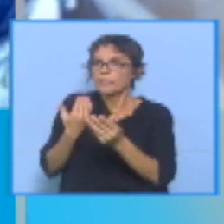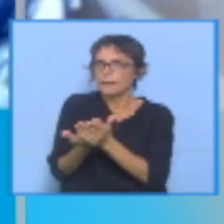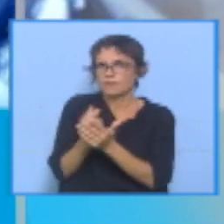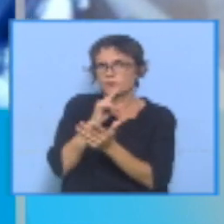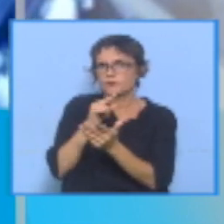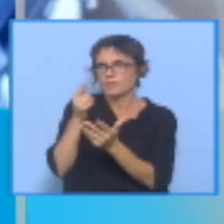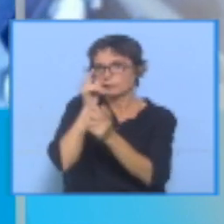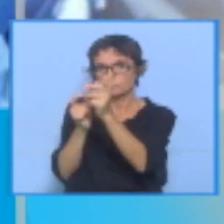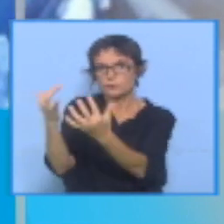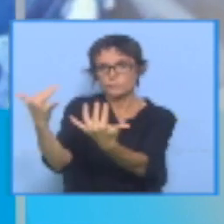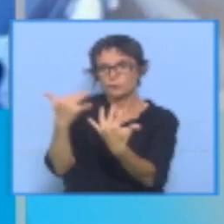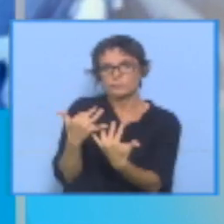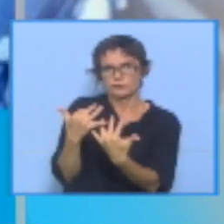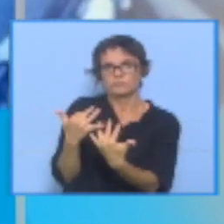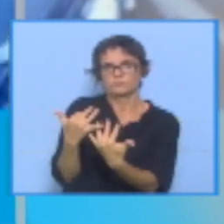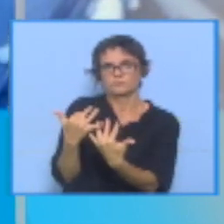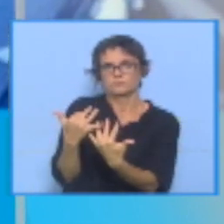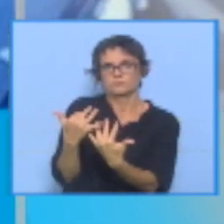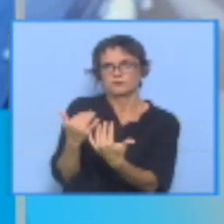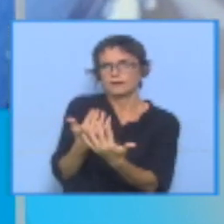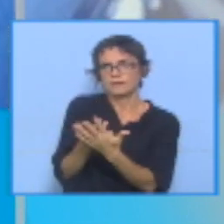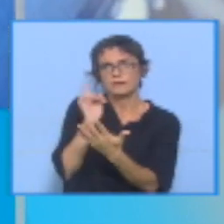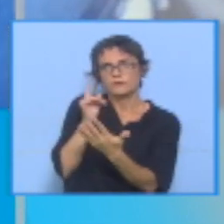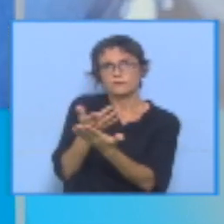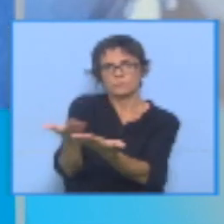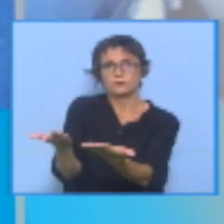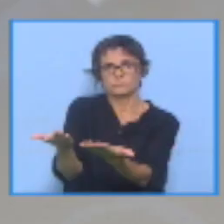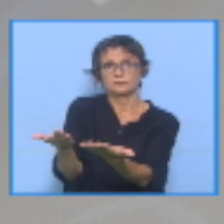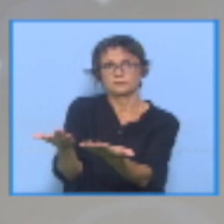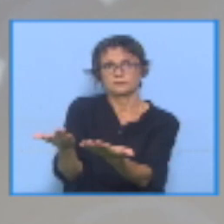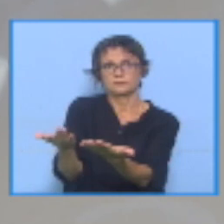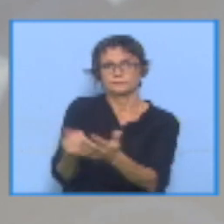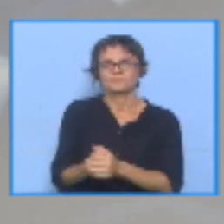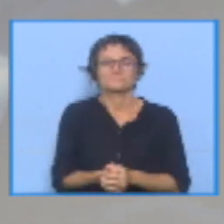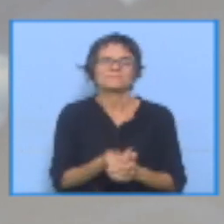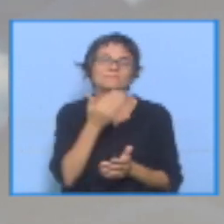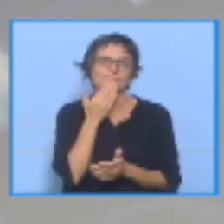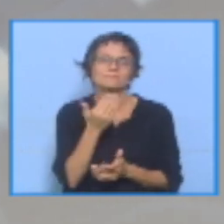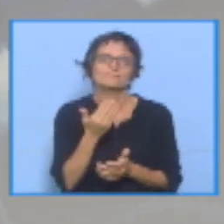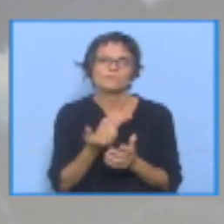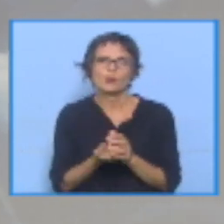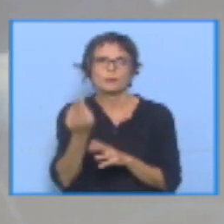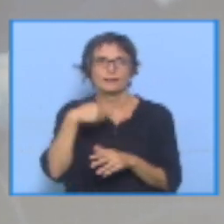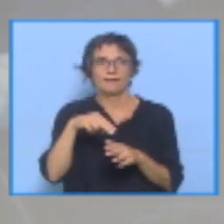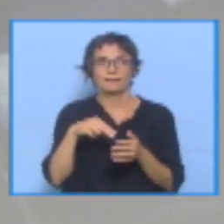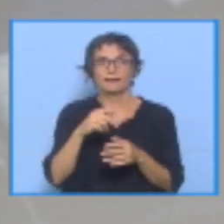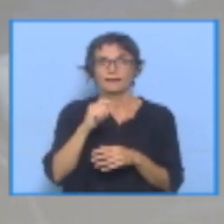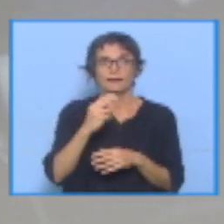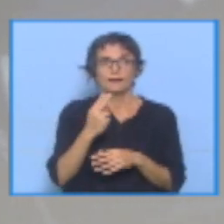e posto ao serviço da nossa humanidade. Exatamente. Eugénia, muito obrigado por ter estado aqui entre